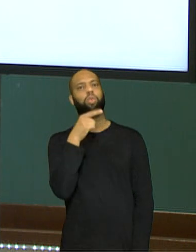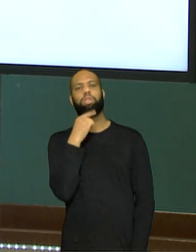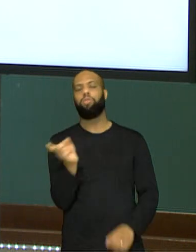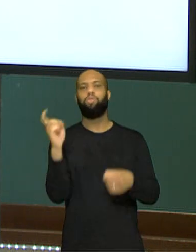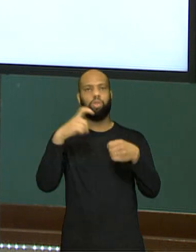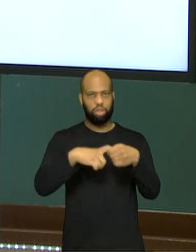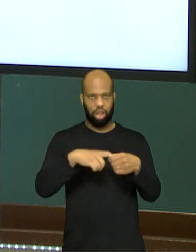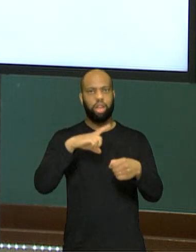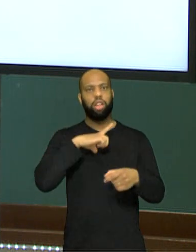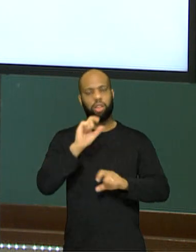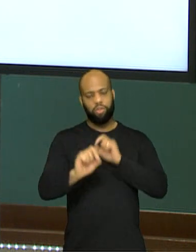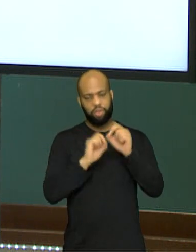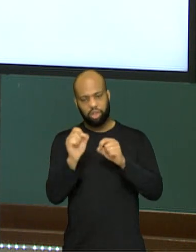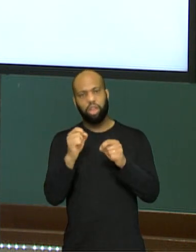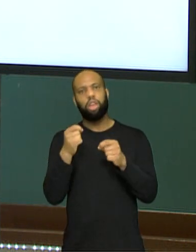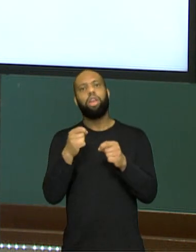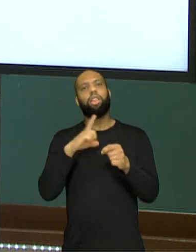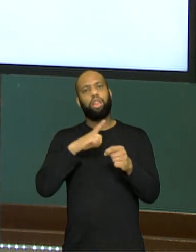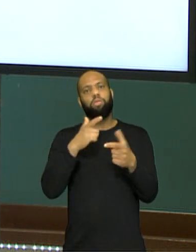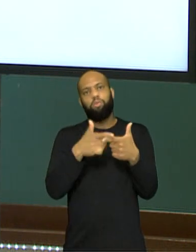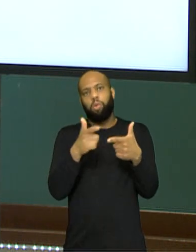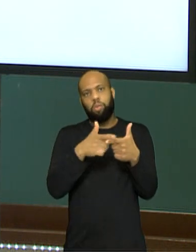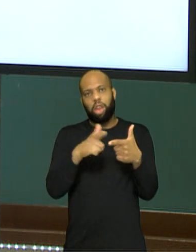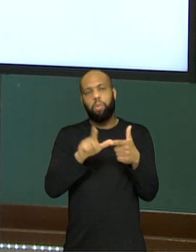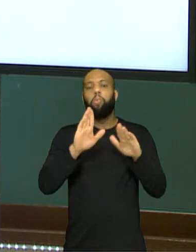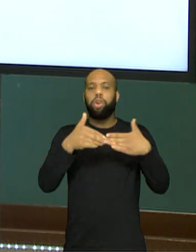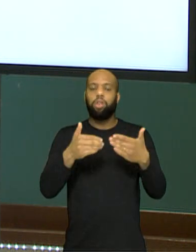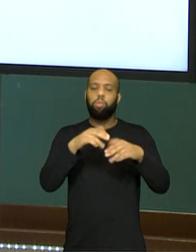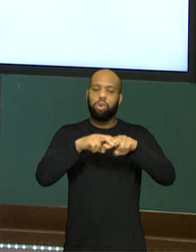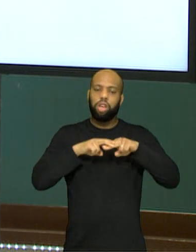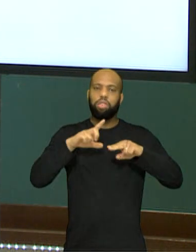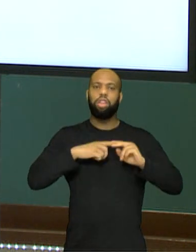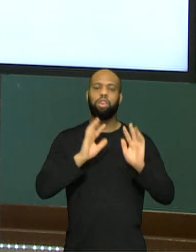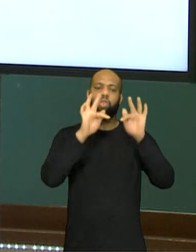acabou gerando o fim da antiga União Soviética.